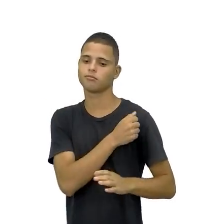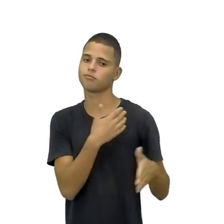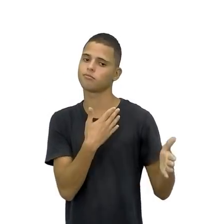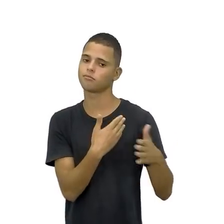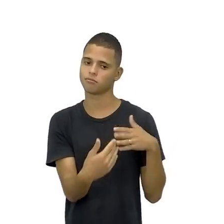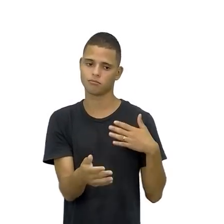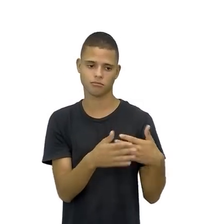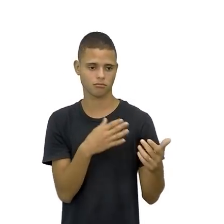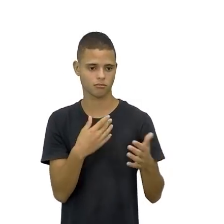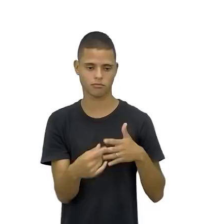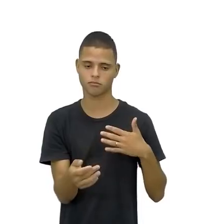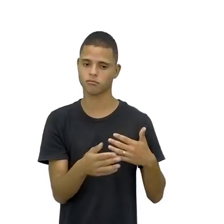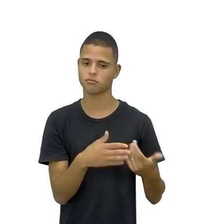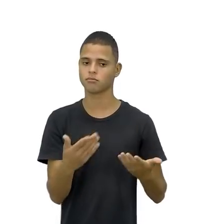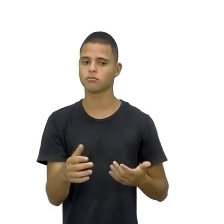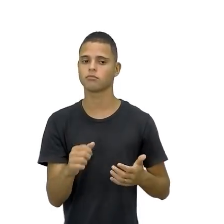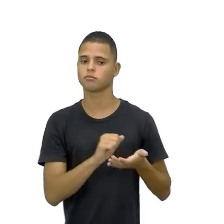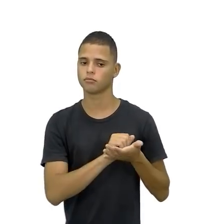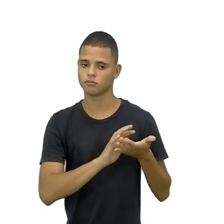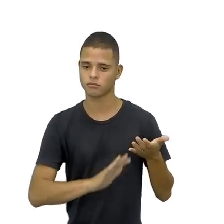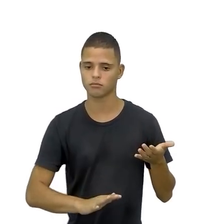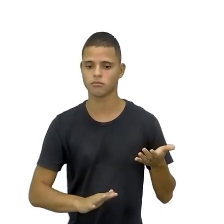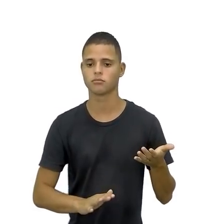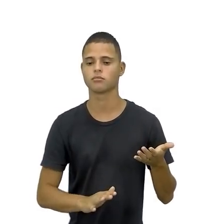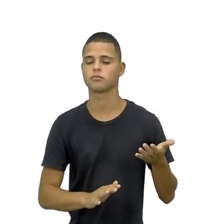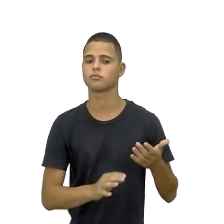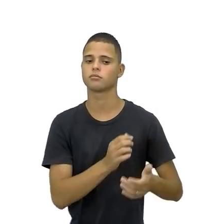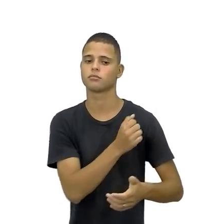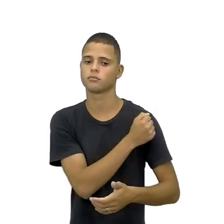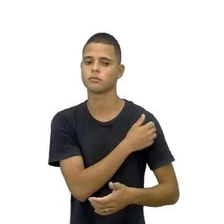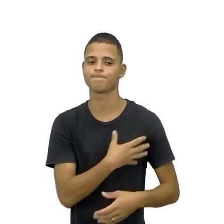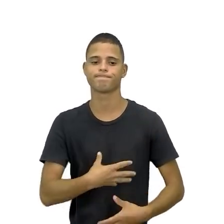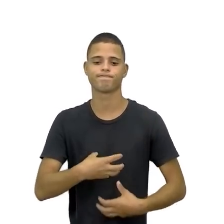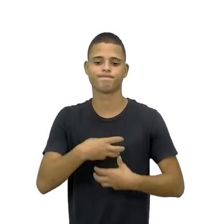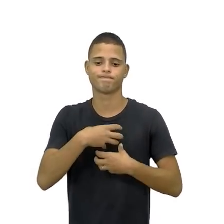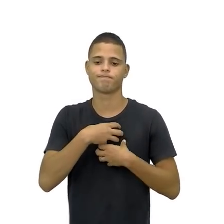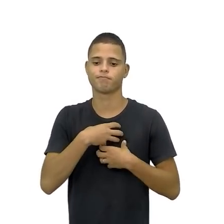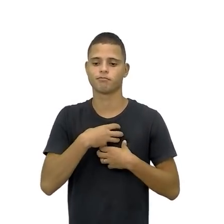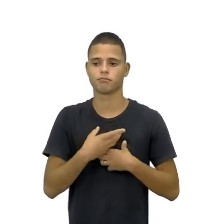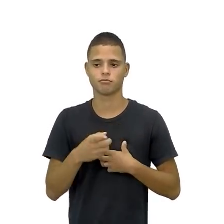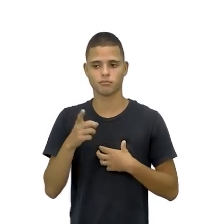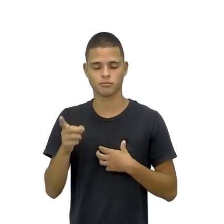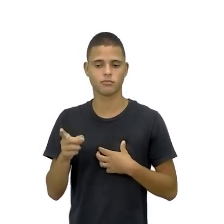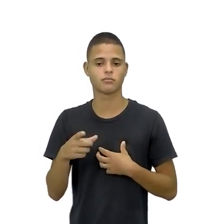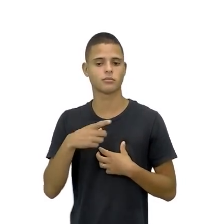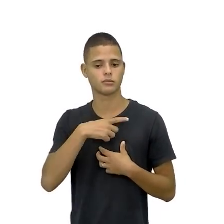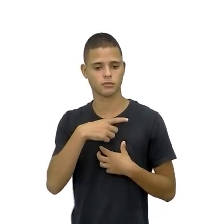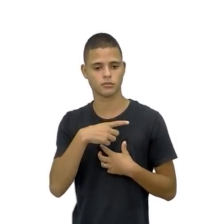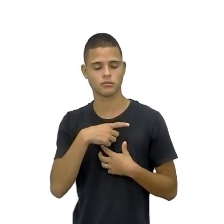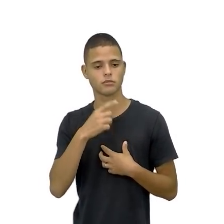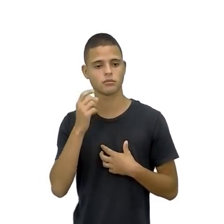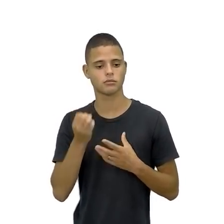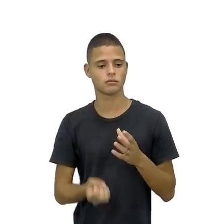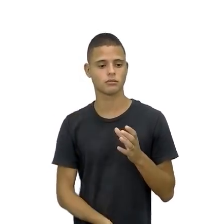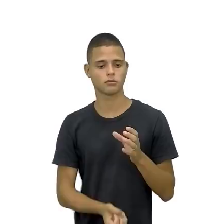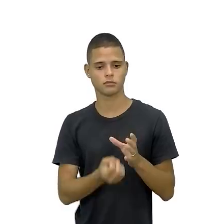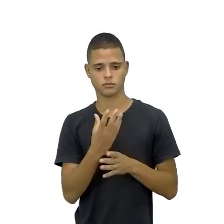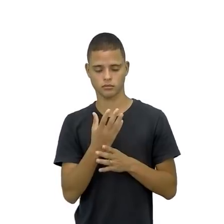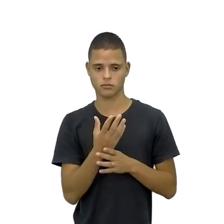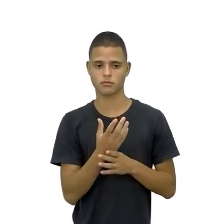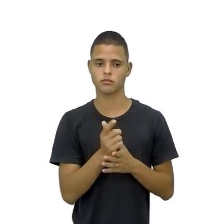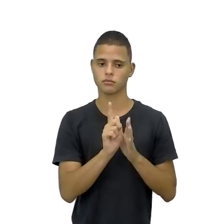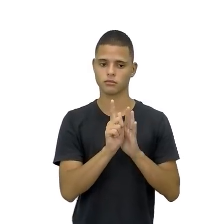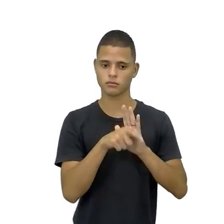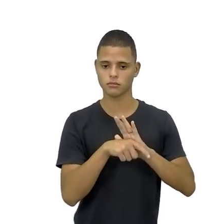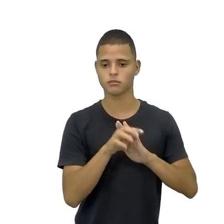toda e qualquer atividade que o aluno sinta, né, a razão dele estar ali produzindo aquele determinado gênero